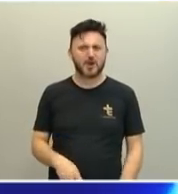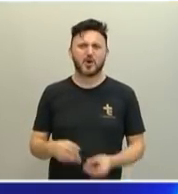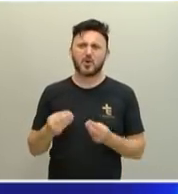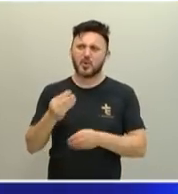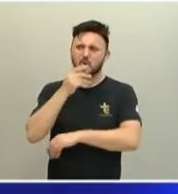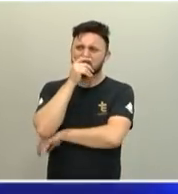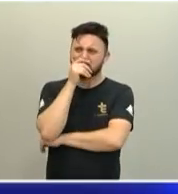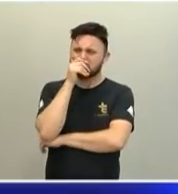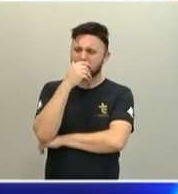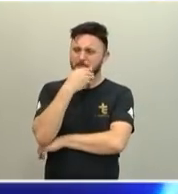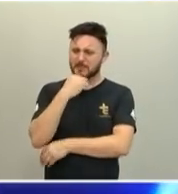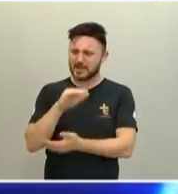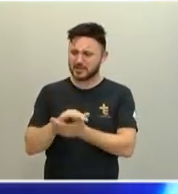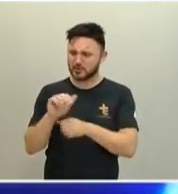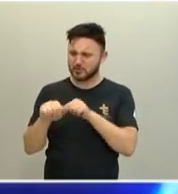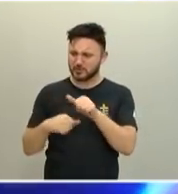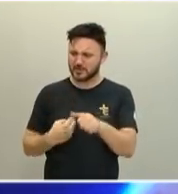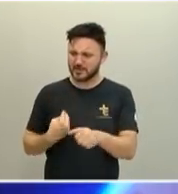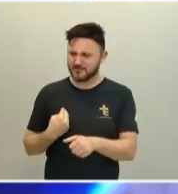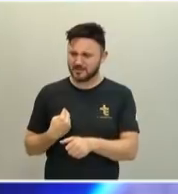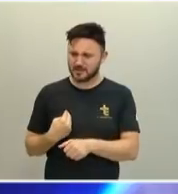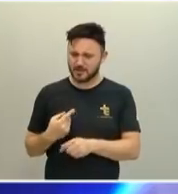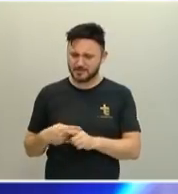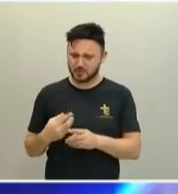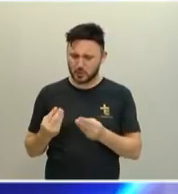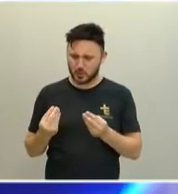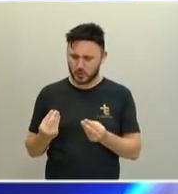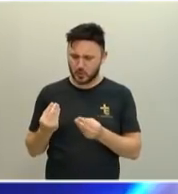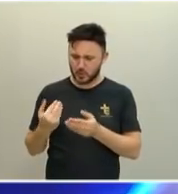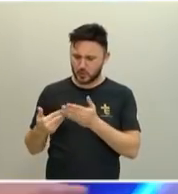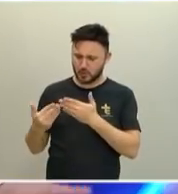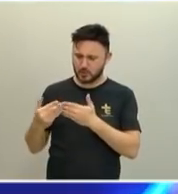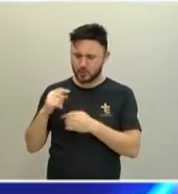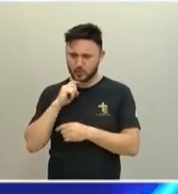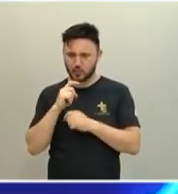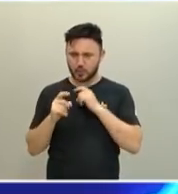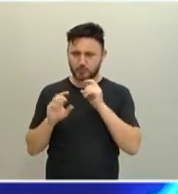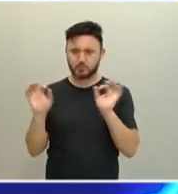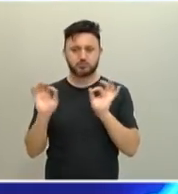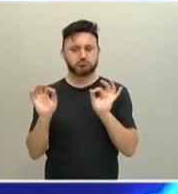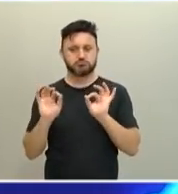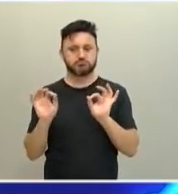perguntar? Como? Mas o seu como não tem, não pode ser aquele como para trás. Como?